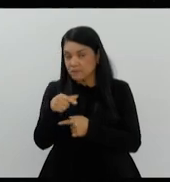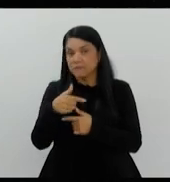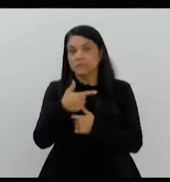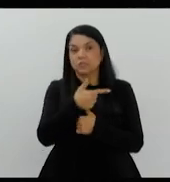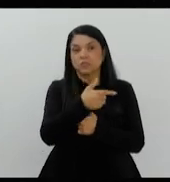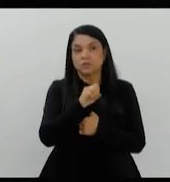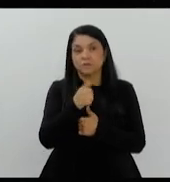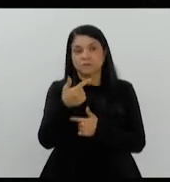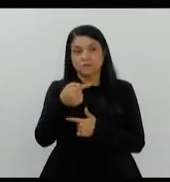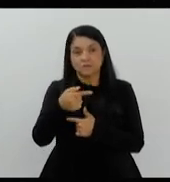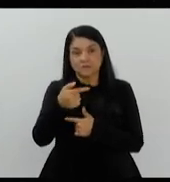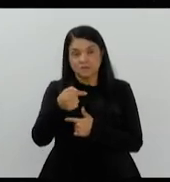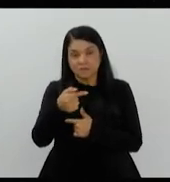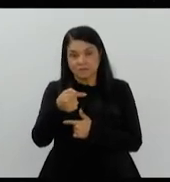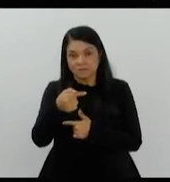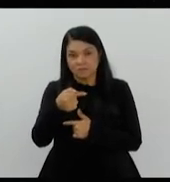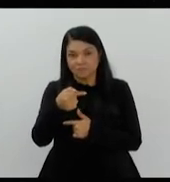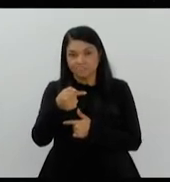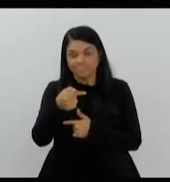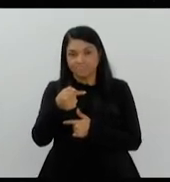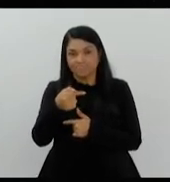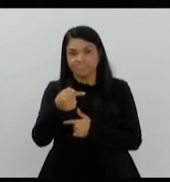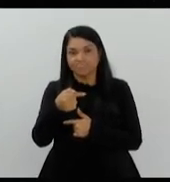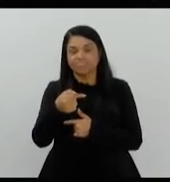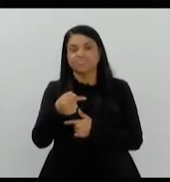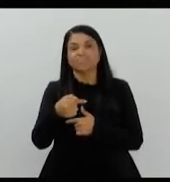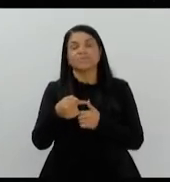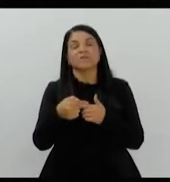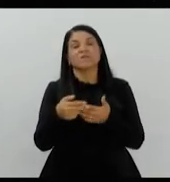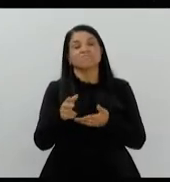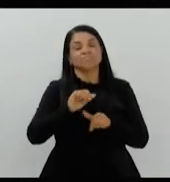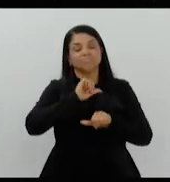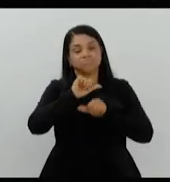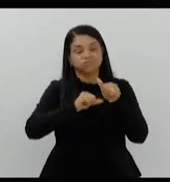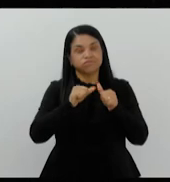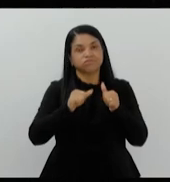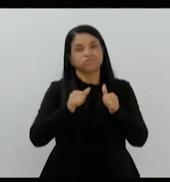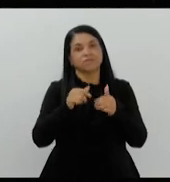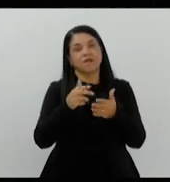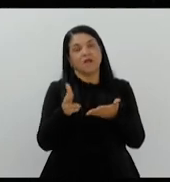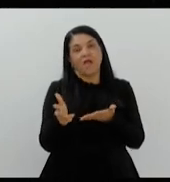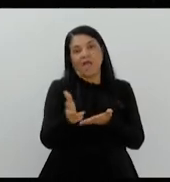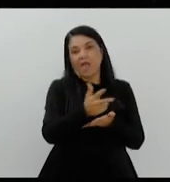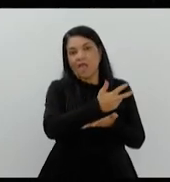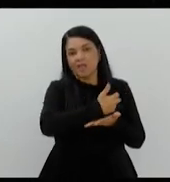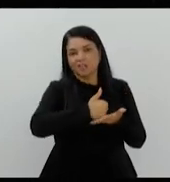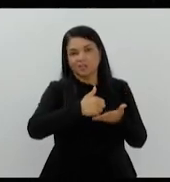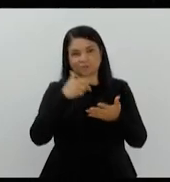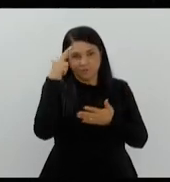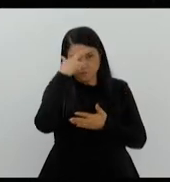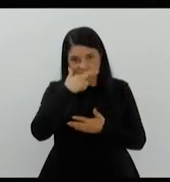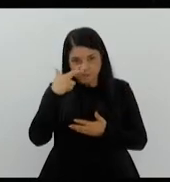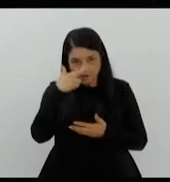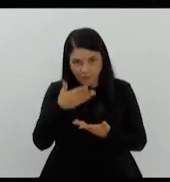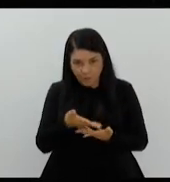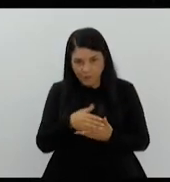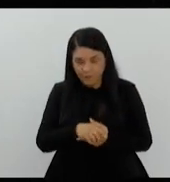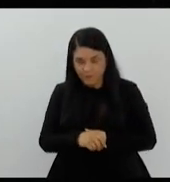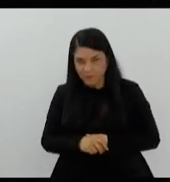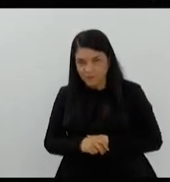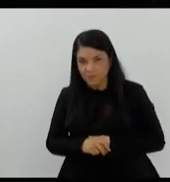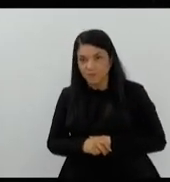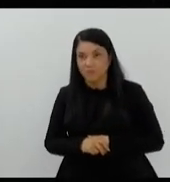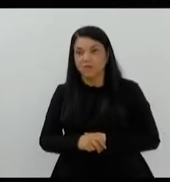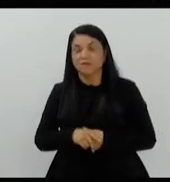17 virou o regime de recuperação fiscal. Deste rombo, deputada